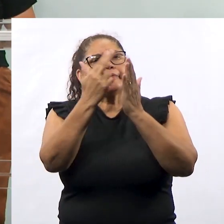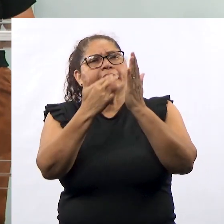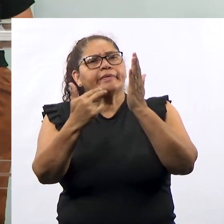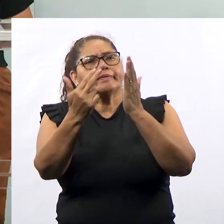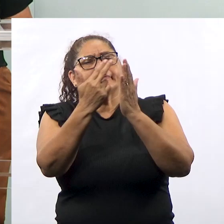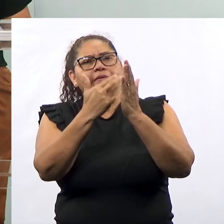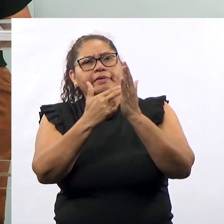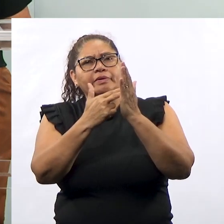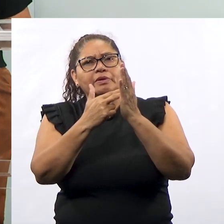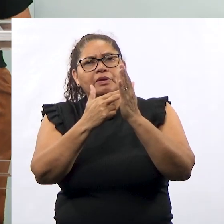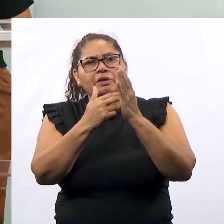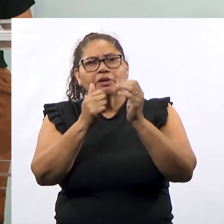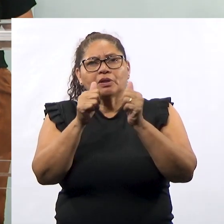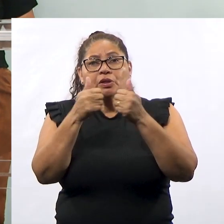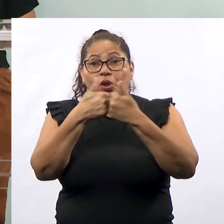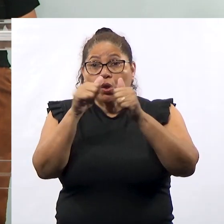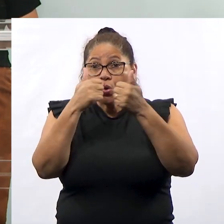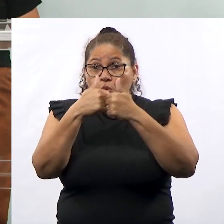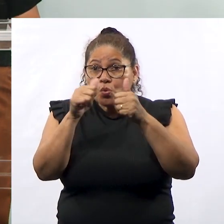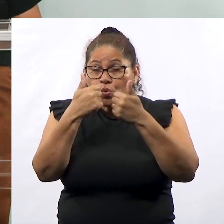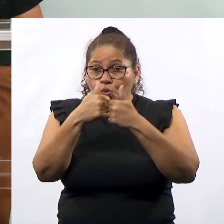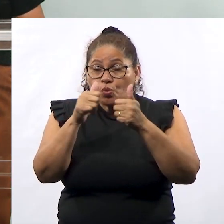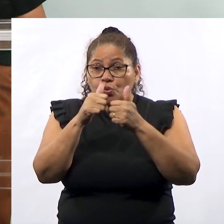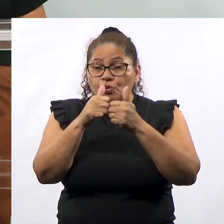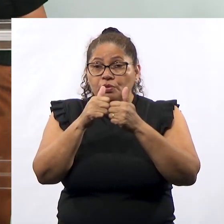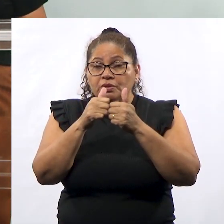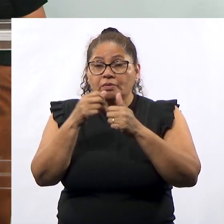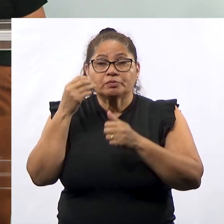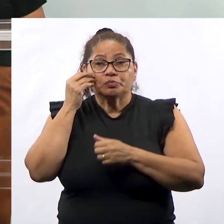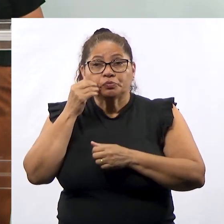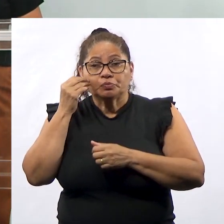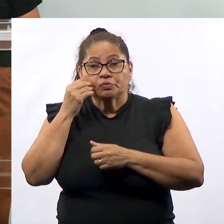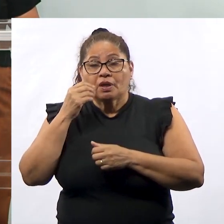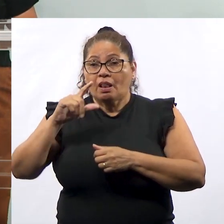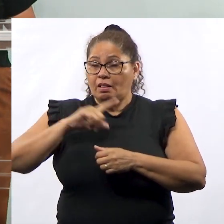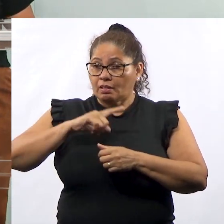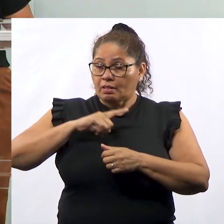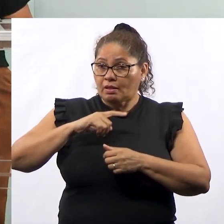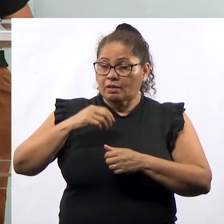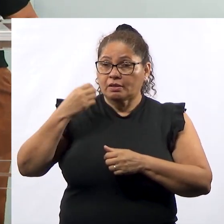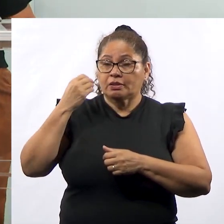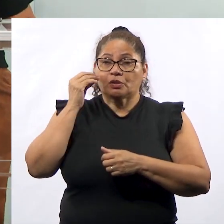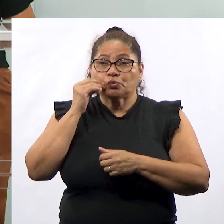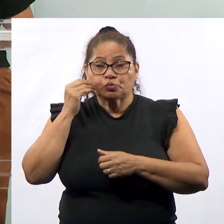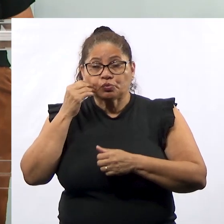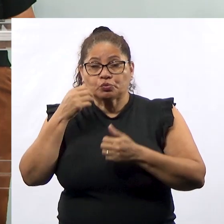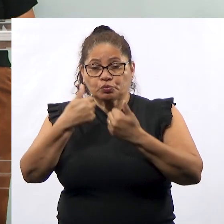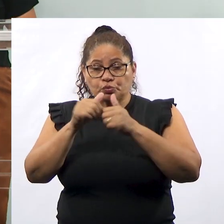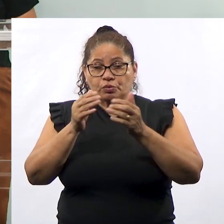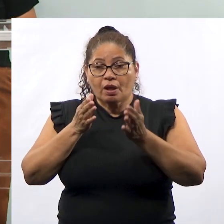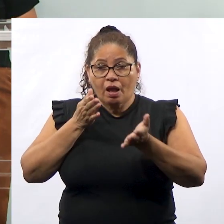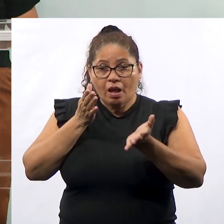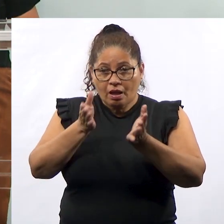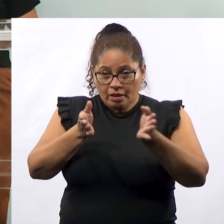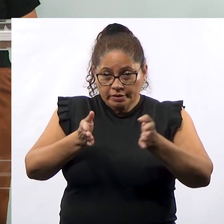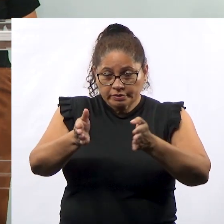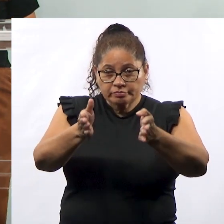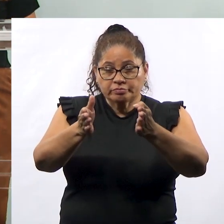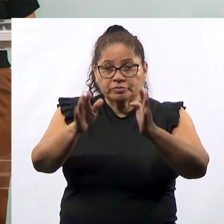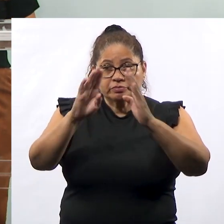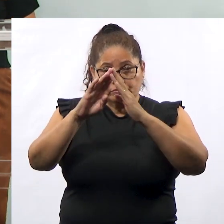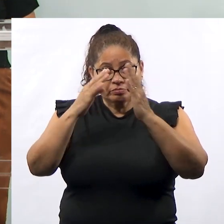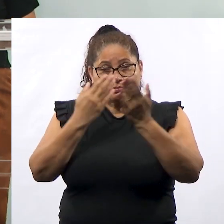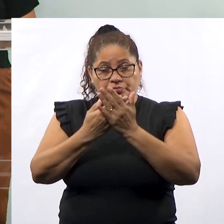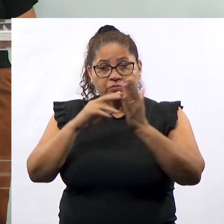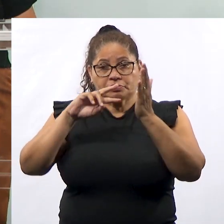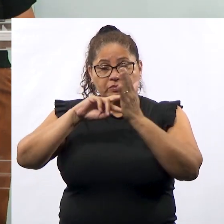desenharam? O ônibus. Porque, de repente, as experiências que elas têm dentro do ônibus, a caminho da escola, são muito